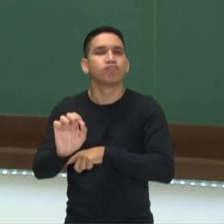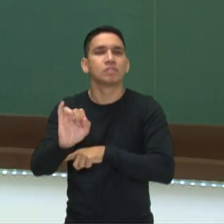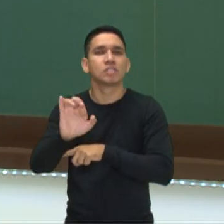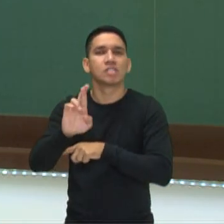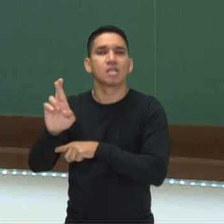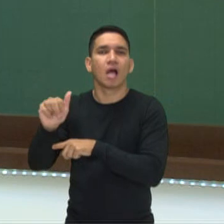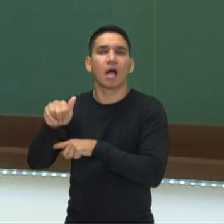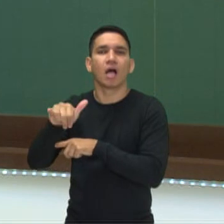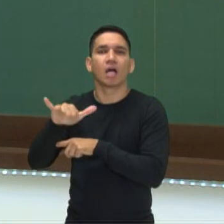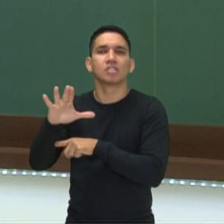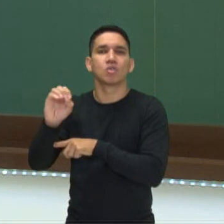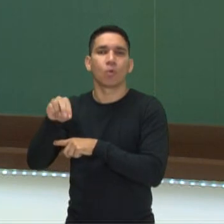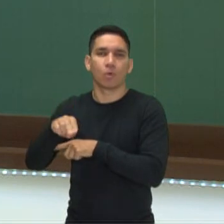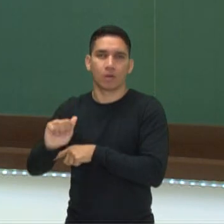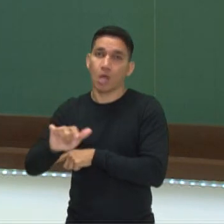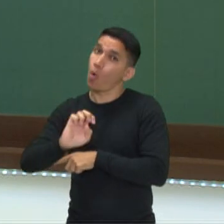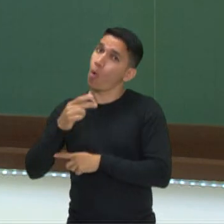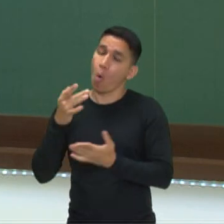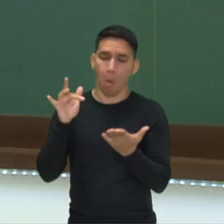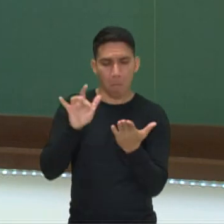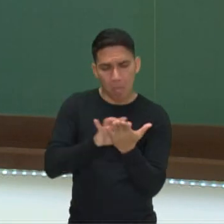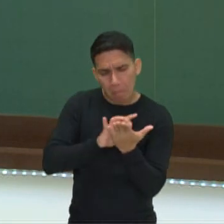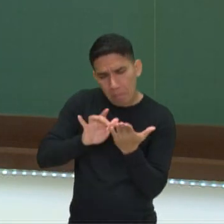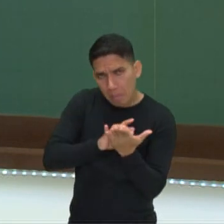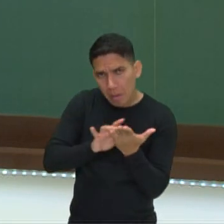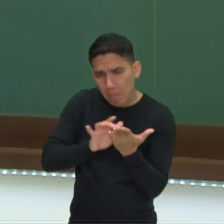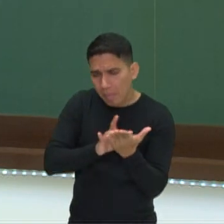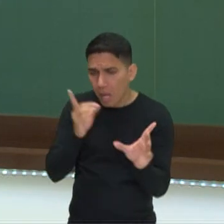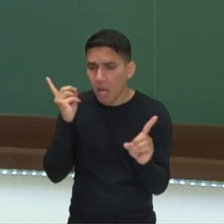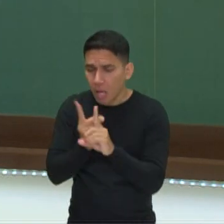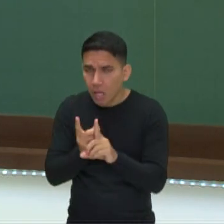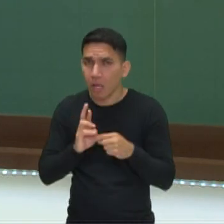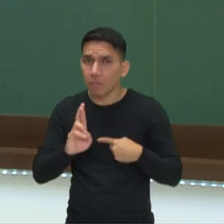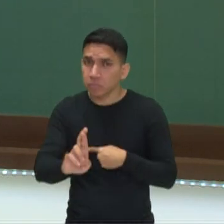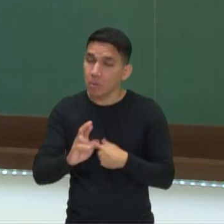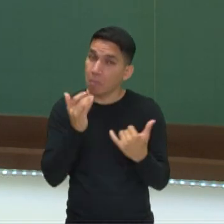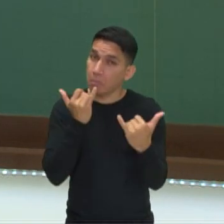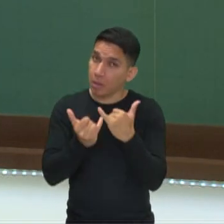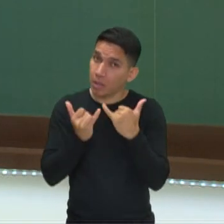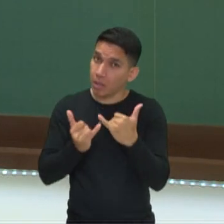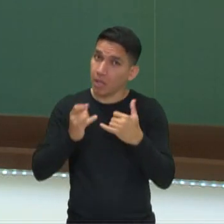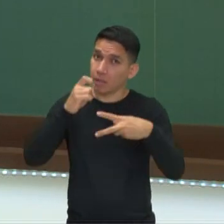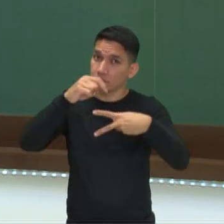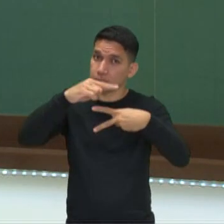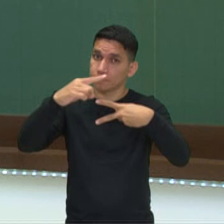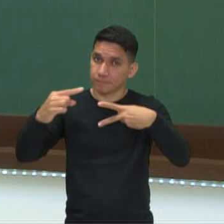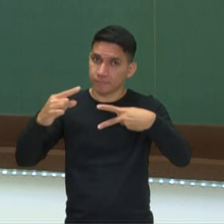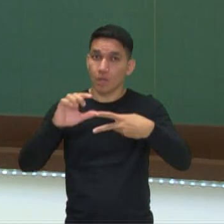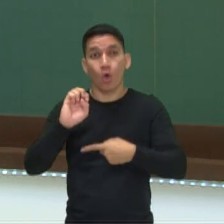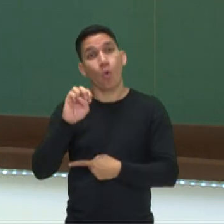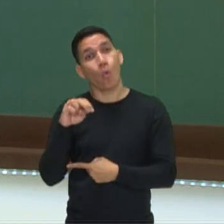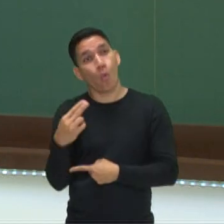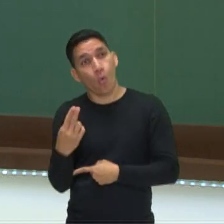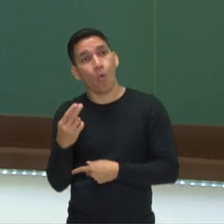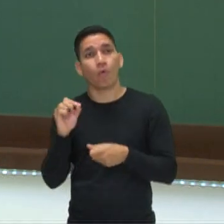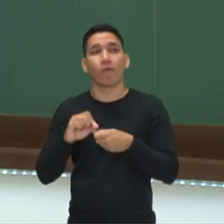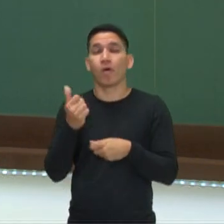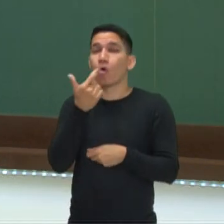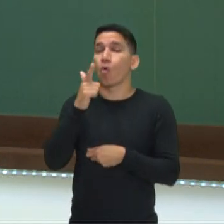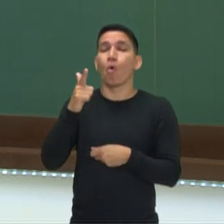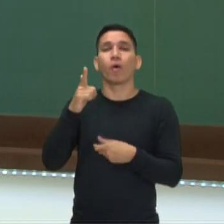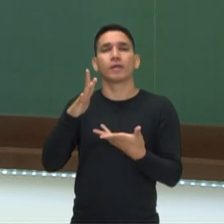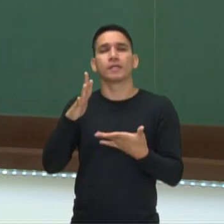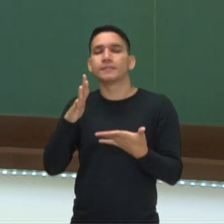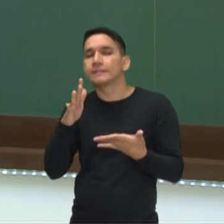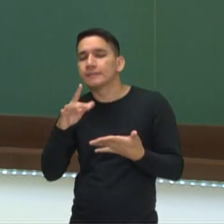fazer? Ou você vai na calculadora e acha a raiz aproximada e as raízes serão aproximadas, ou a outra opção é